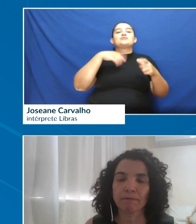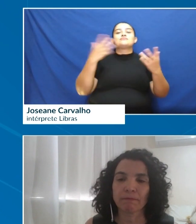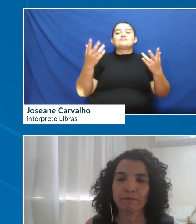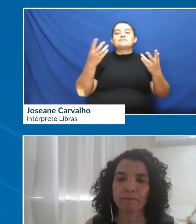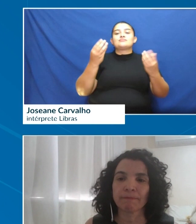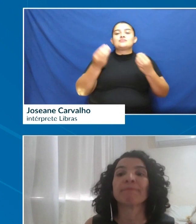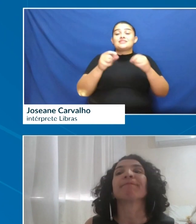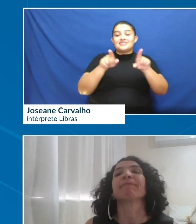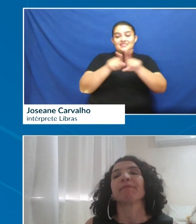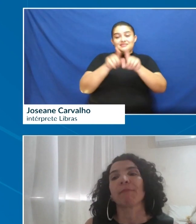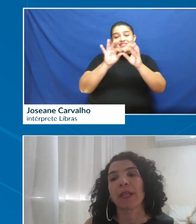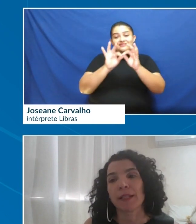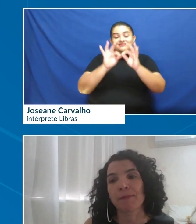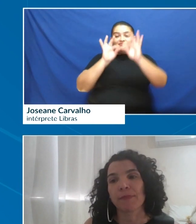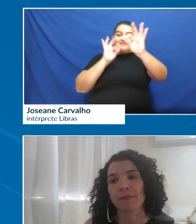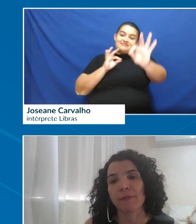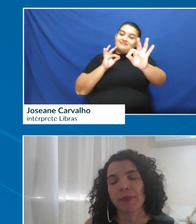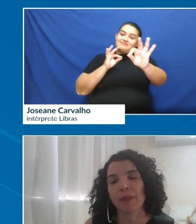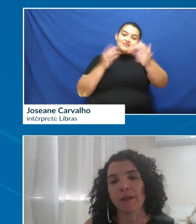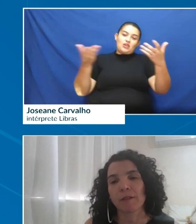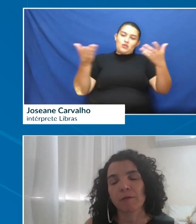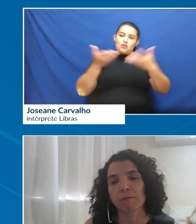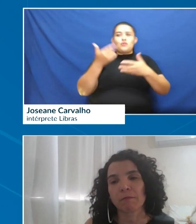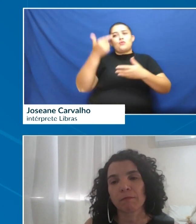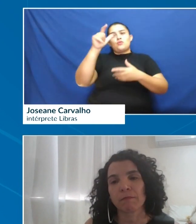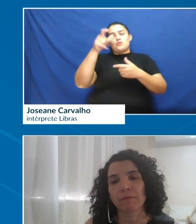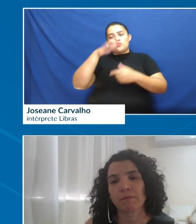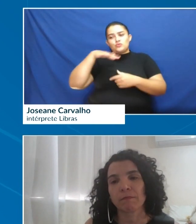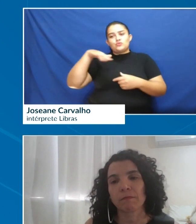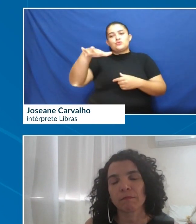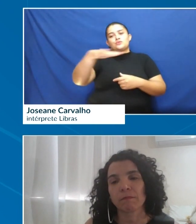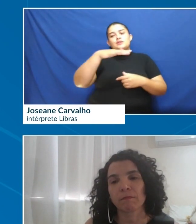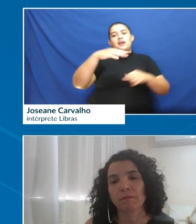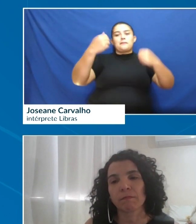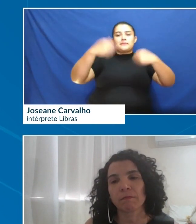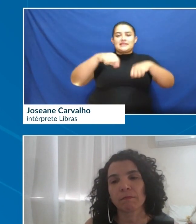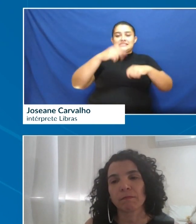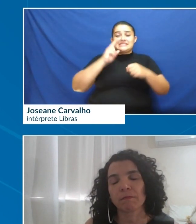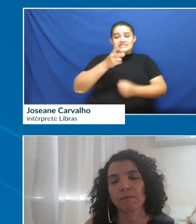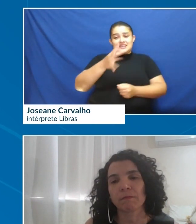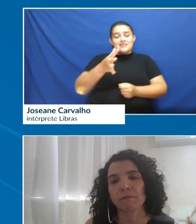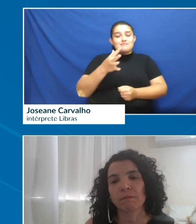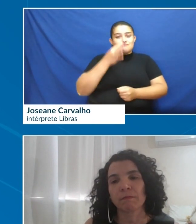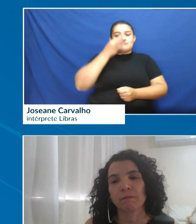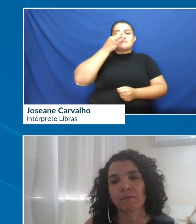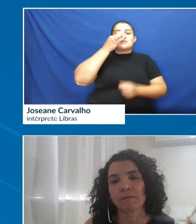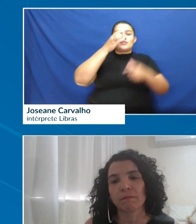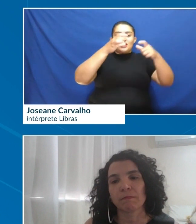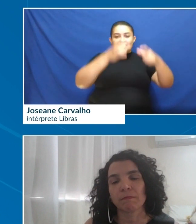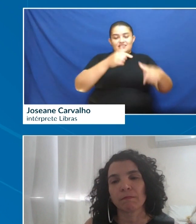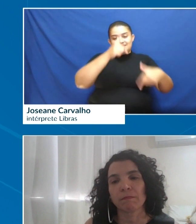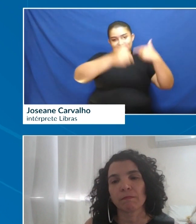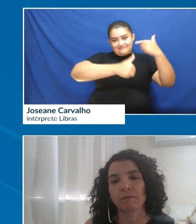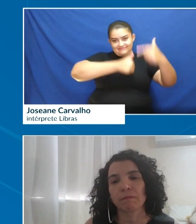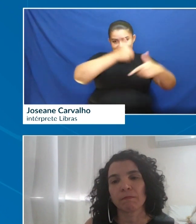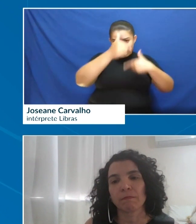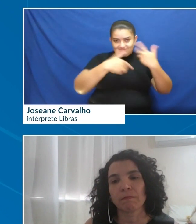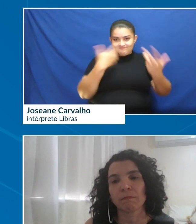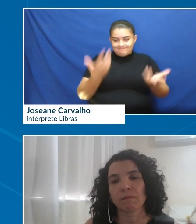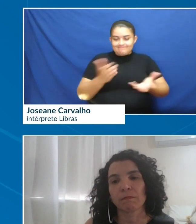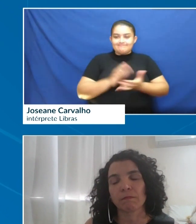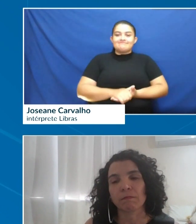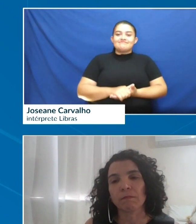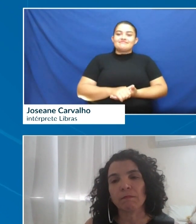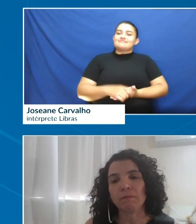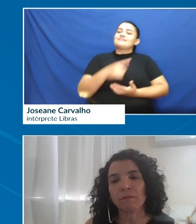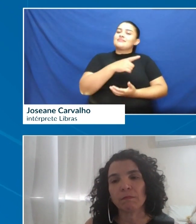office, né? Assim, igual outros setores, eles precisam estar lá no local de trabalho. E aí, esse engenheiro